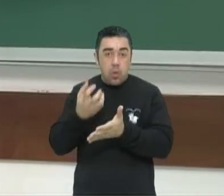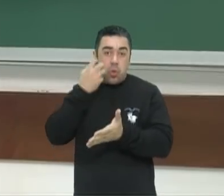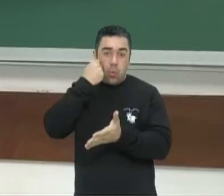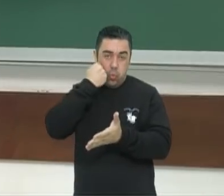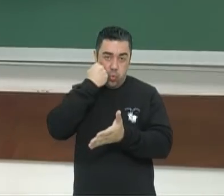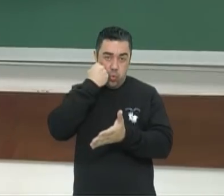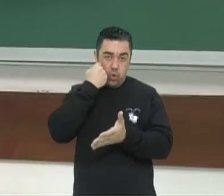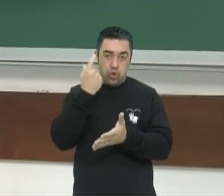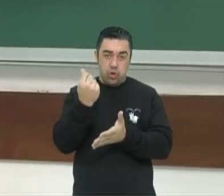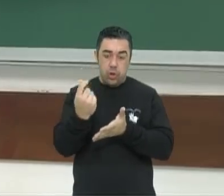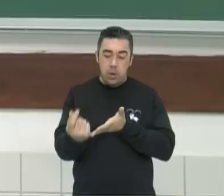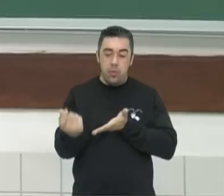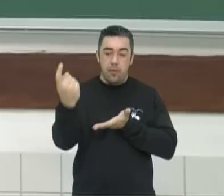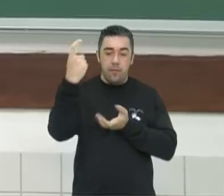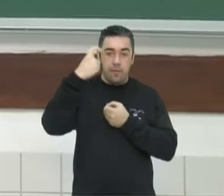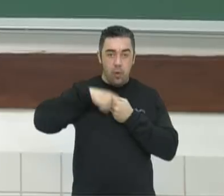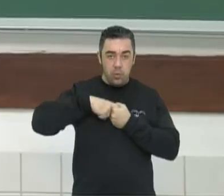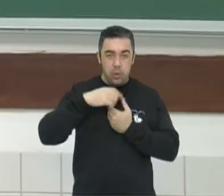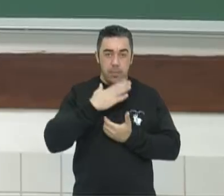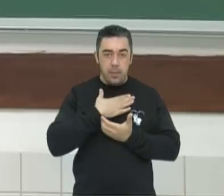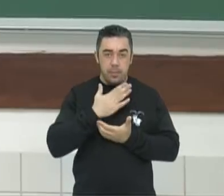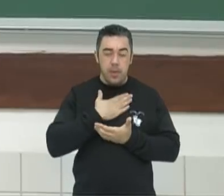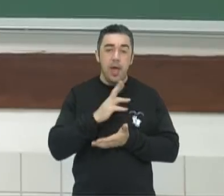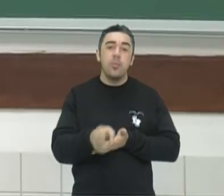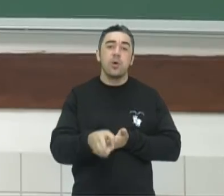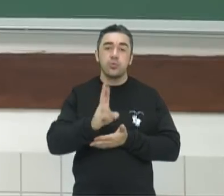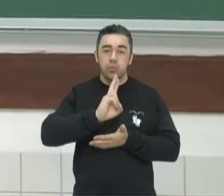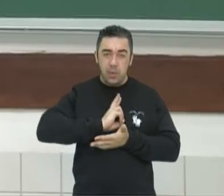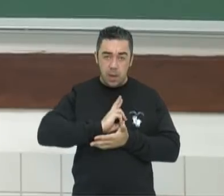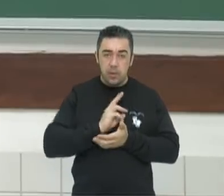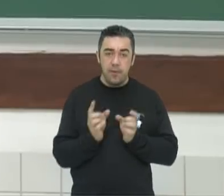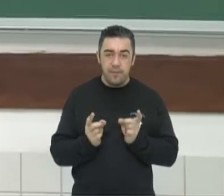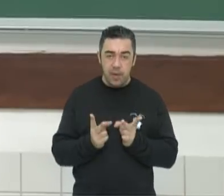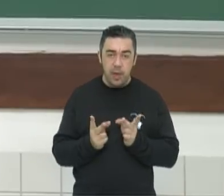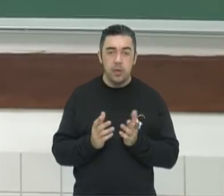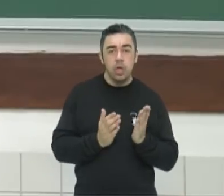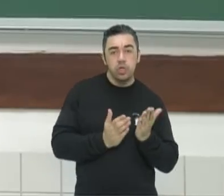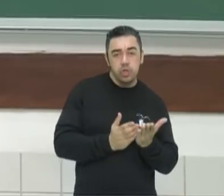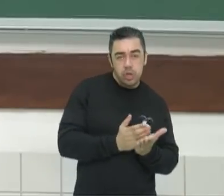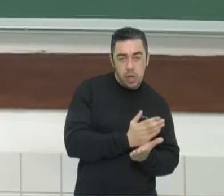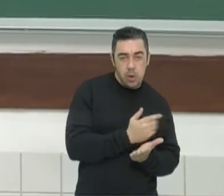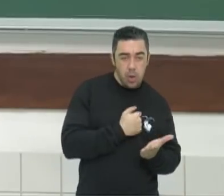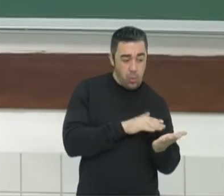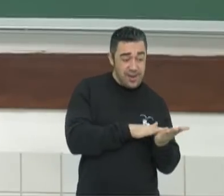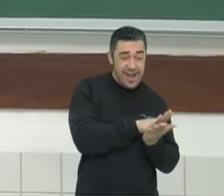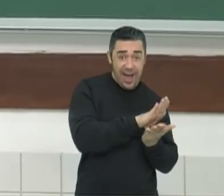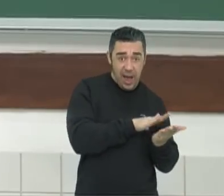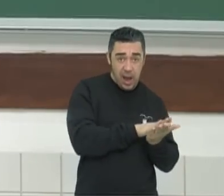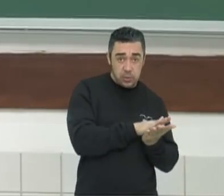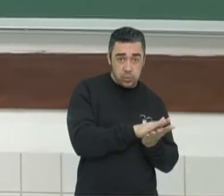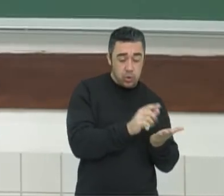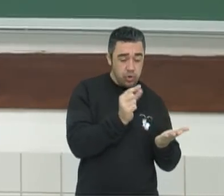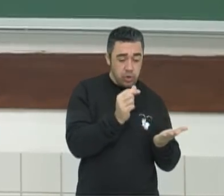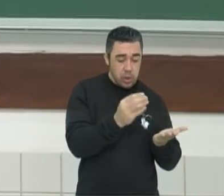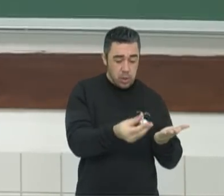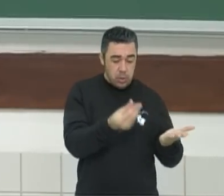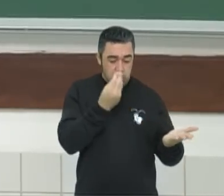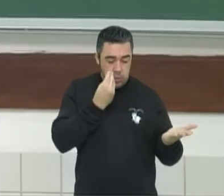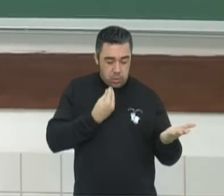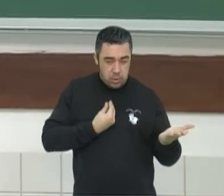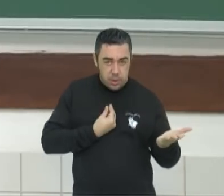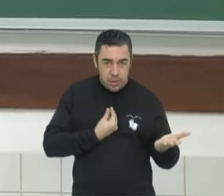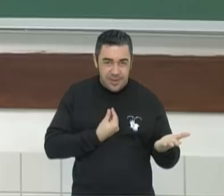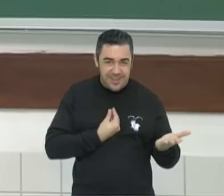valor que volta como resultado da venda, tiro as despesas e com esse lucro eu faço o quê? Eu faço